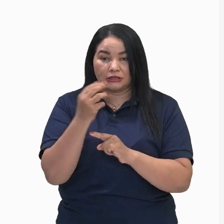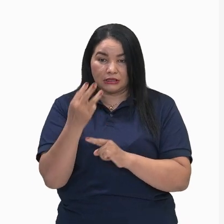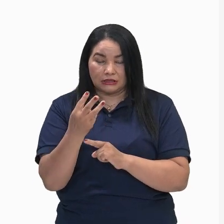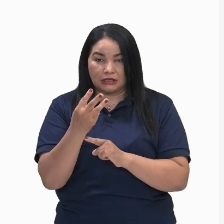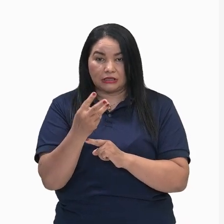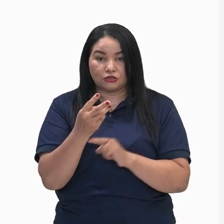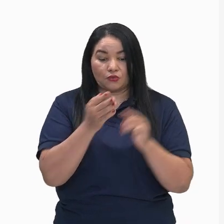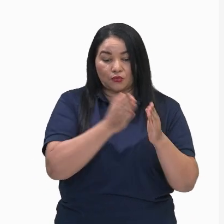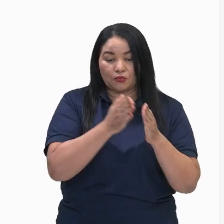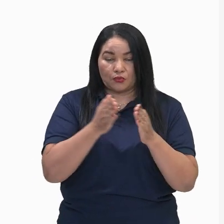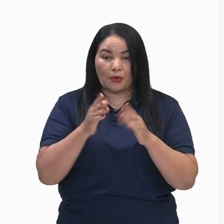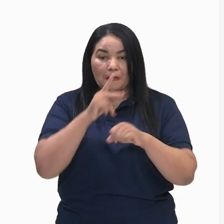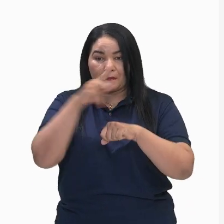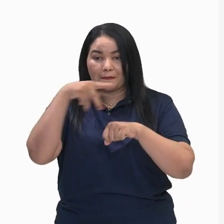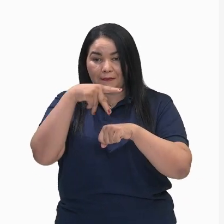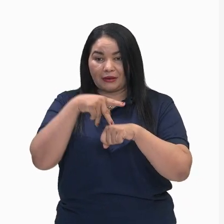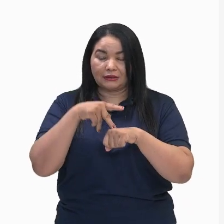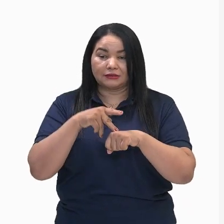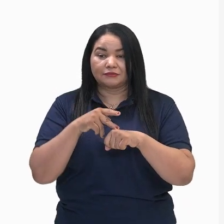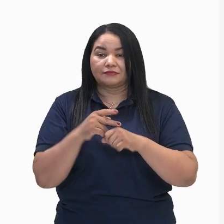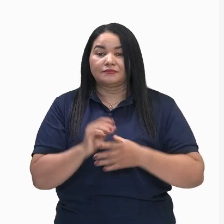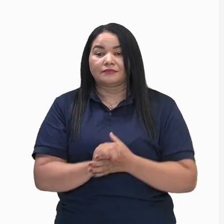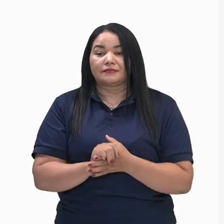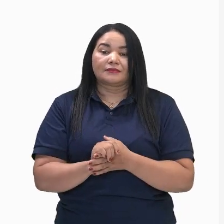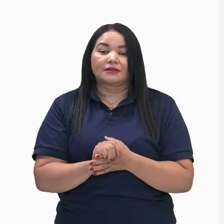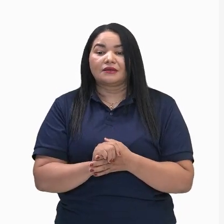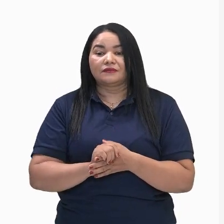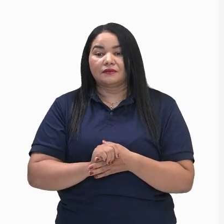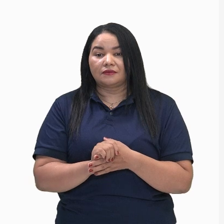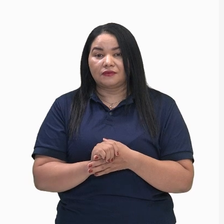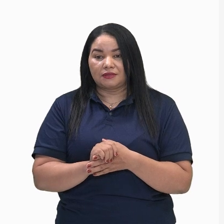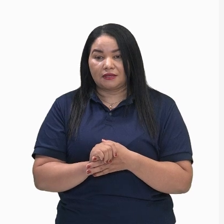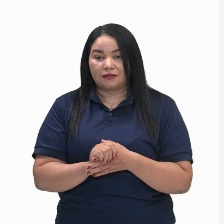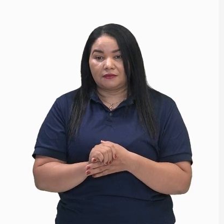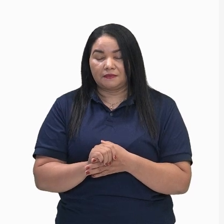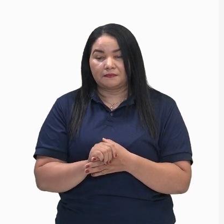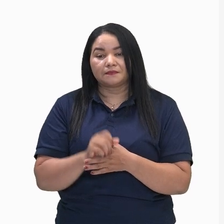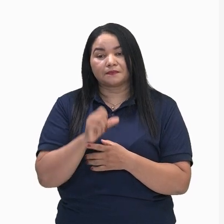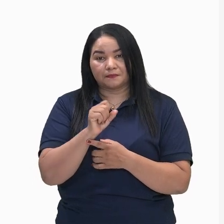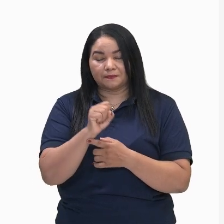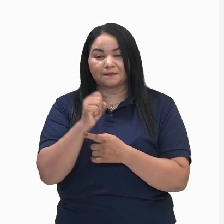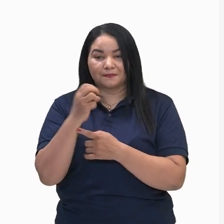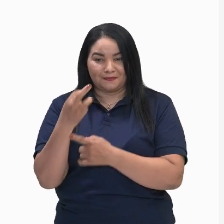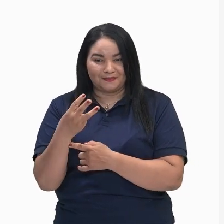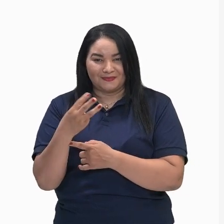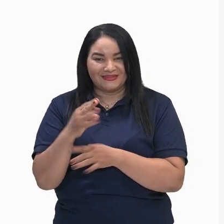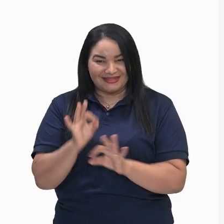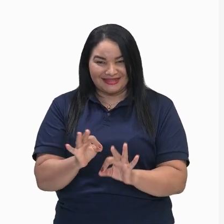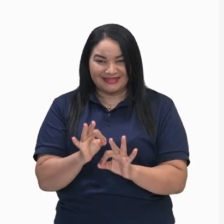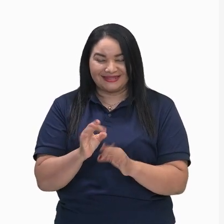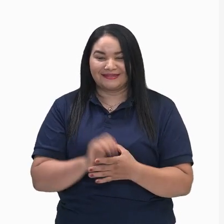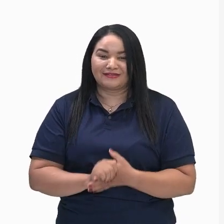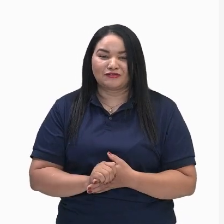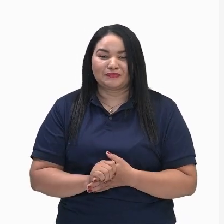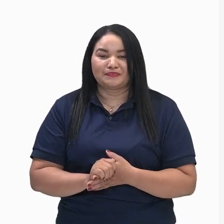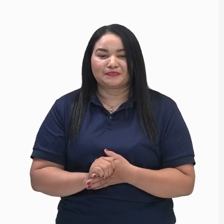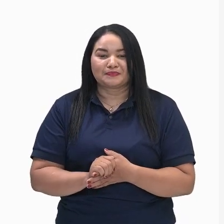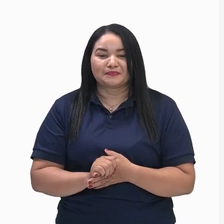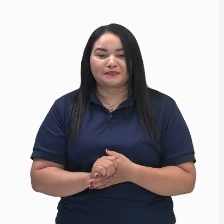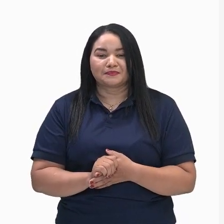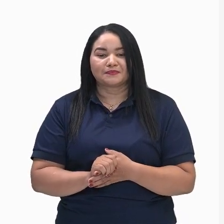falei 38, acho que eu falei de forma inversa, mas 83. Então,